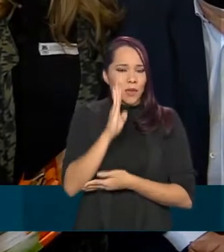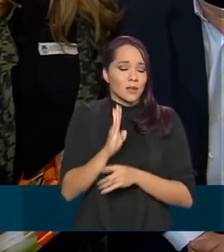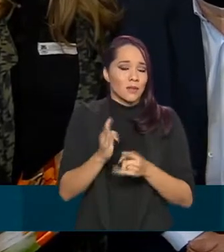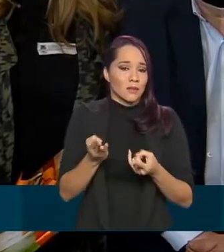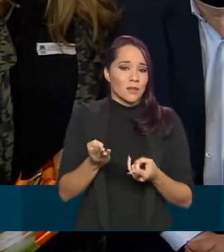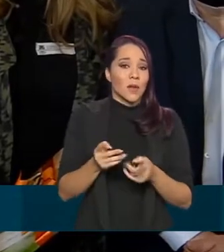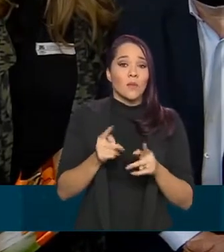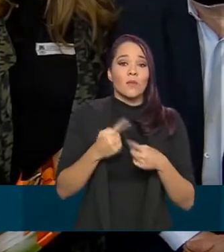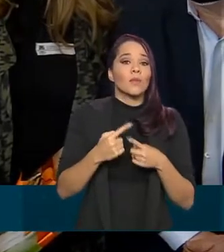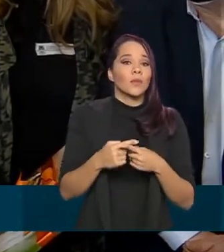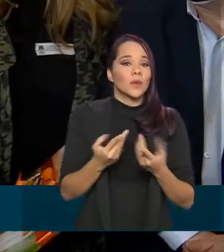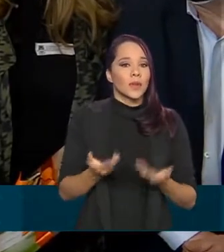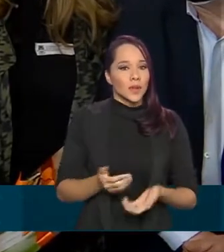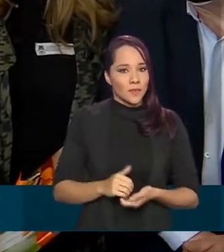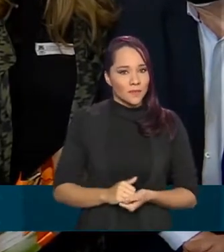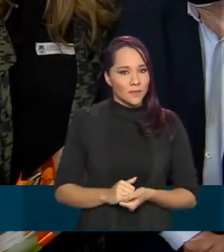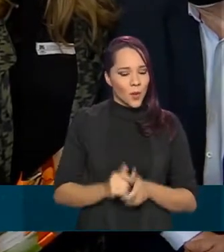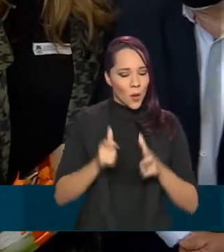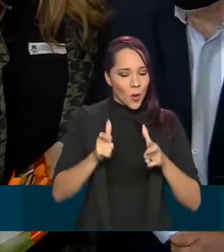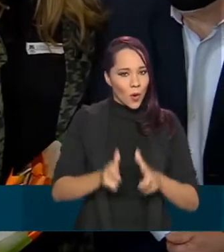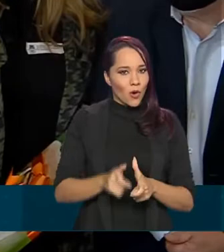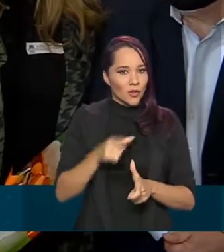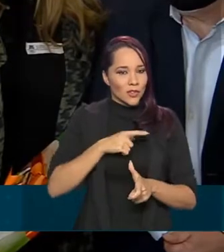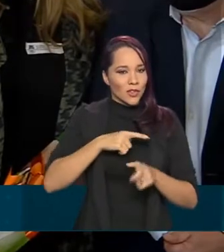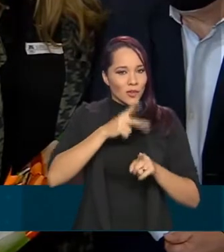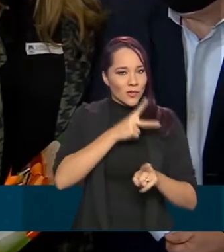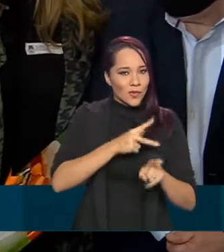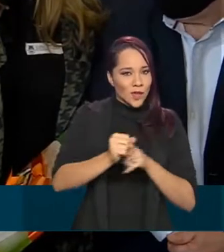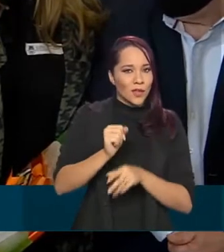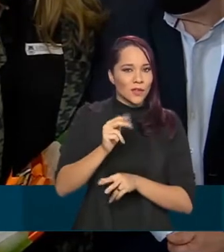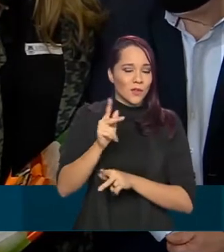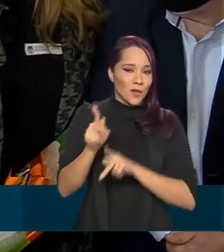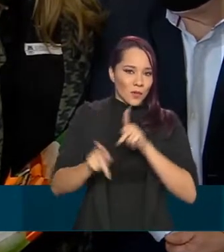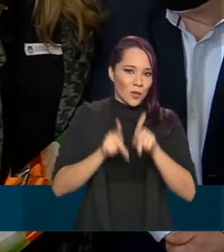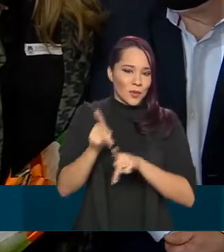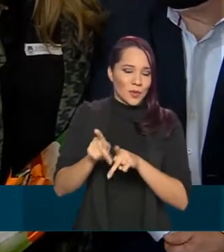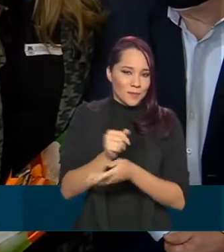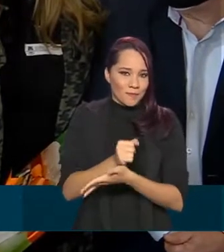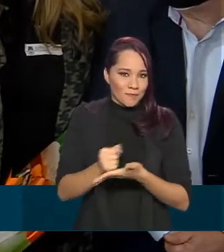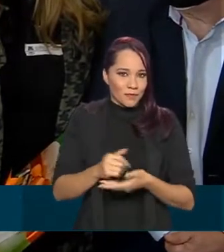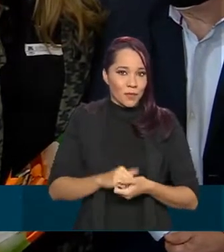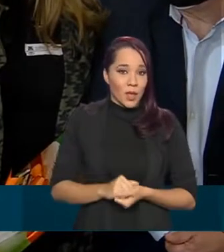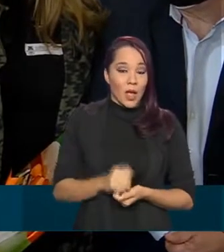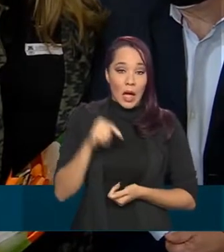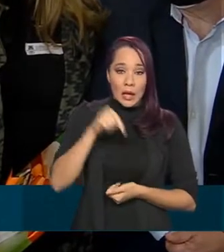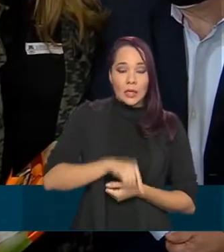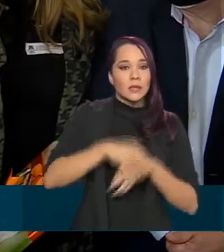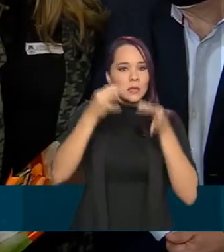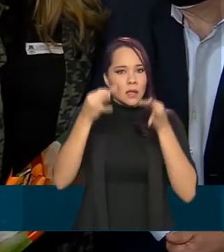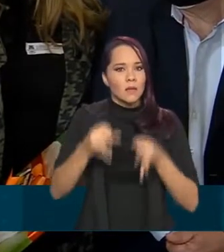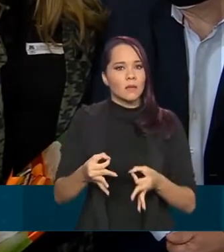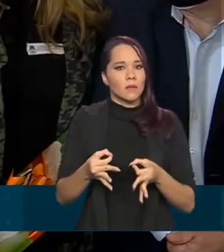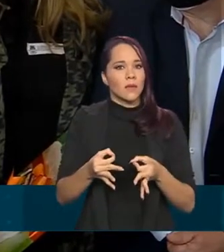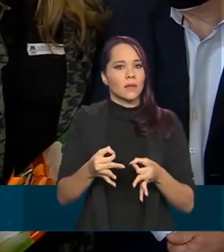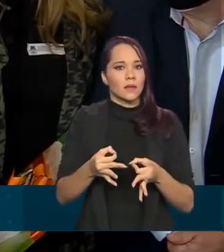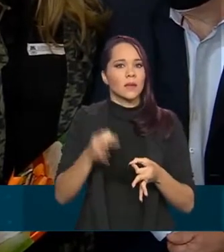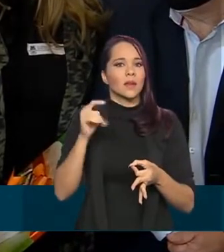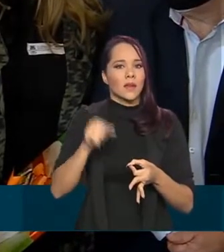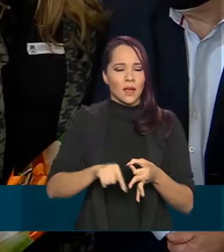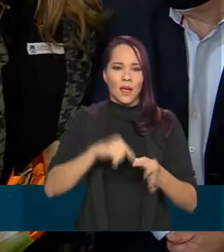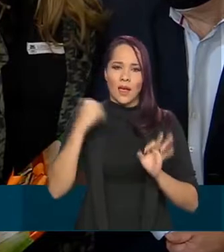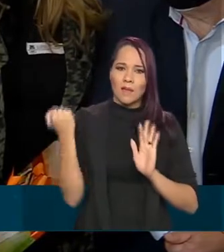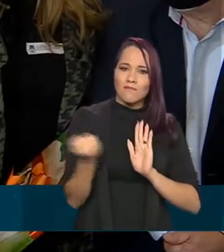contas, onde eles tiveram sucesso, o povo perdeu. E aqui, por toda certeza, é um